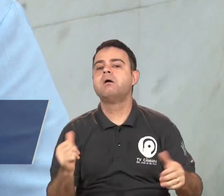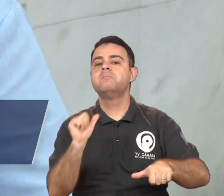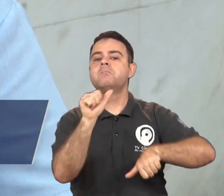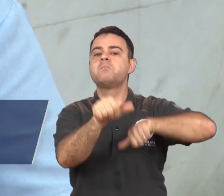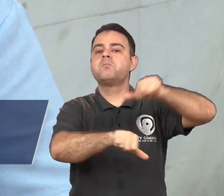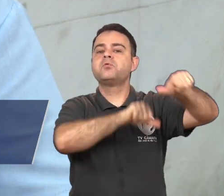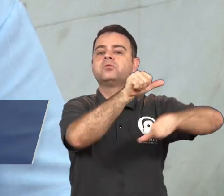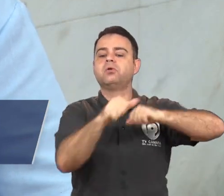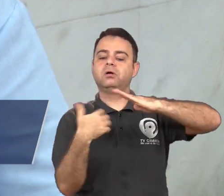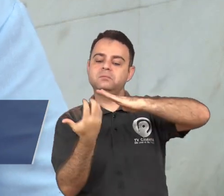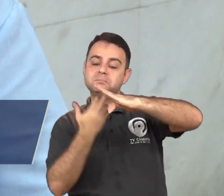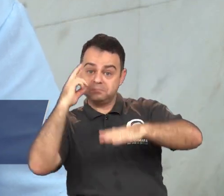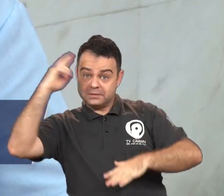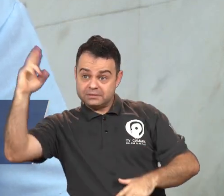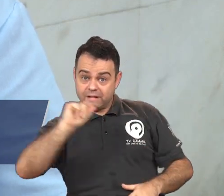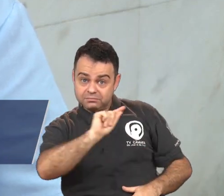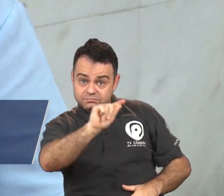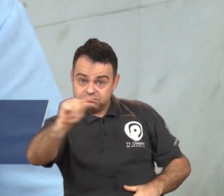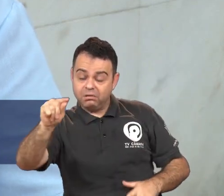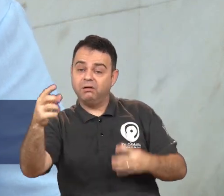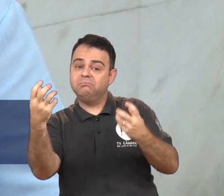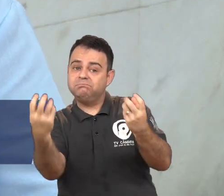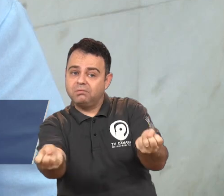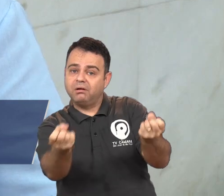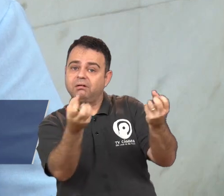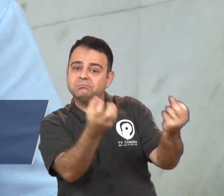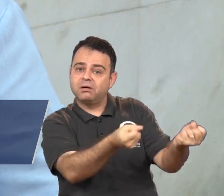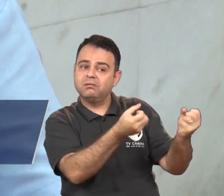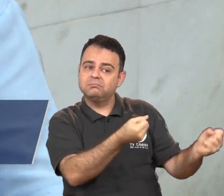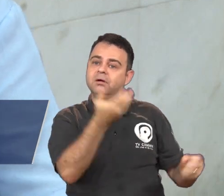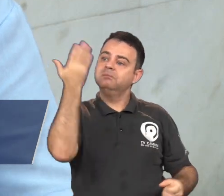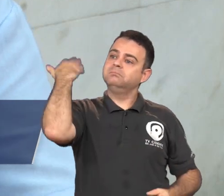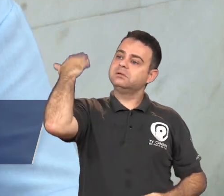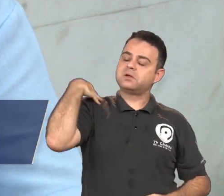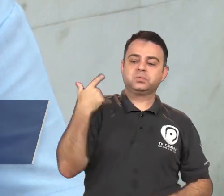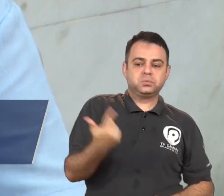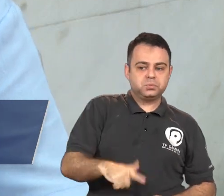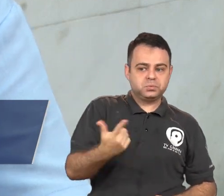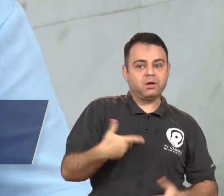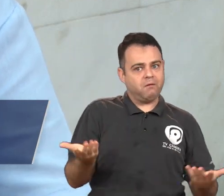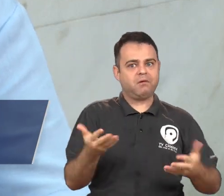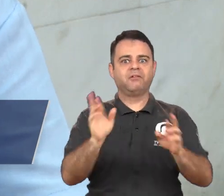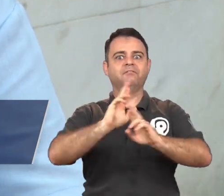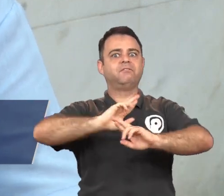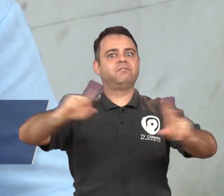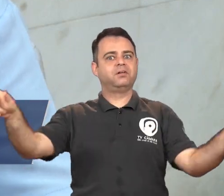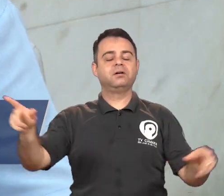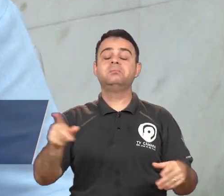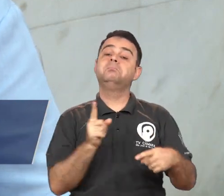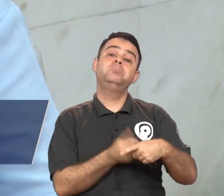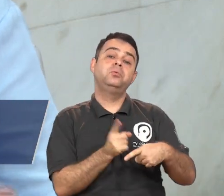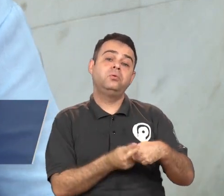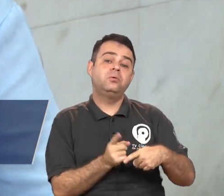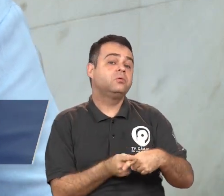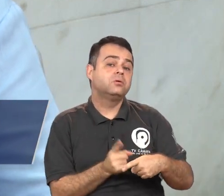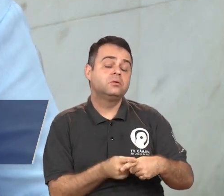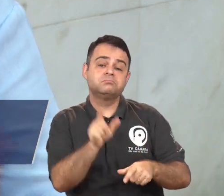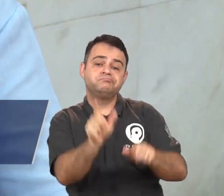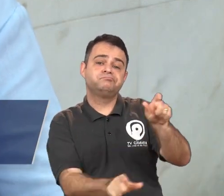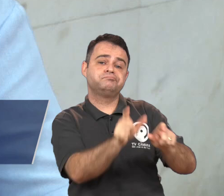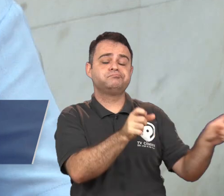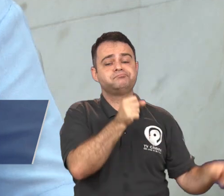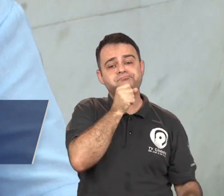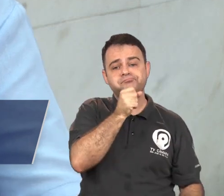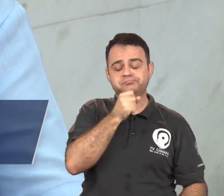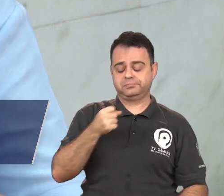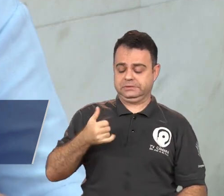empresários da área vê que é um movimento que eles não tinham. Porque, muitas vezes, a pessoa 60 mais, ela vai com um